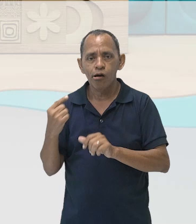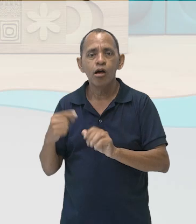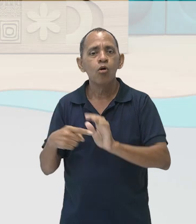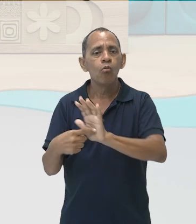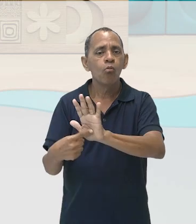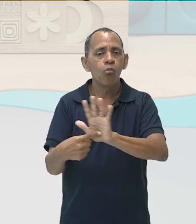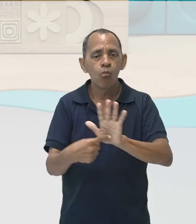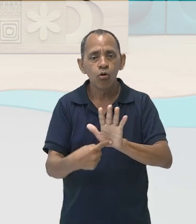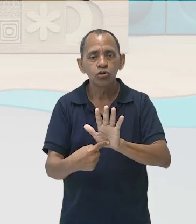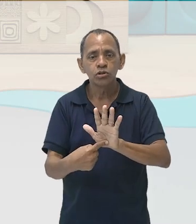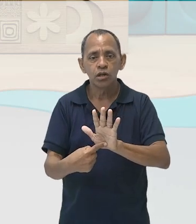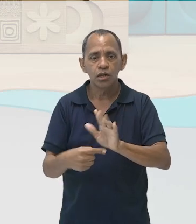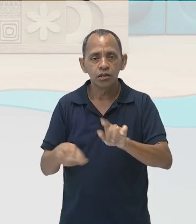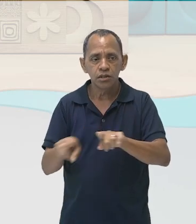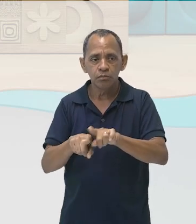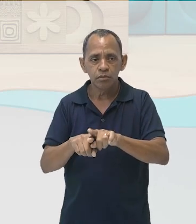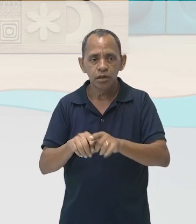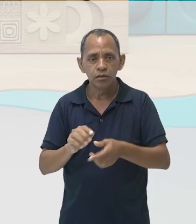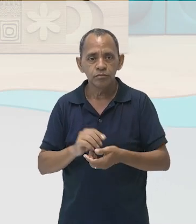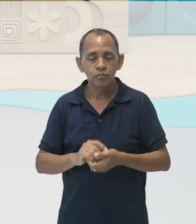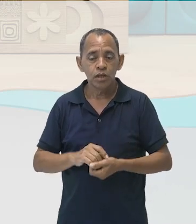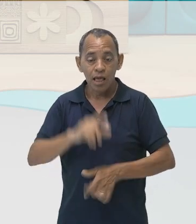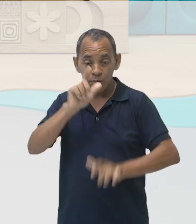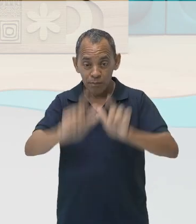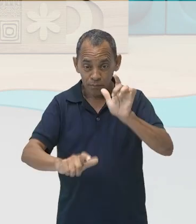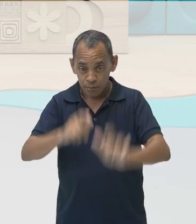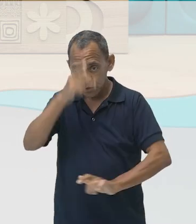iniciante, né, que é aquela pessoa que não tem ainda uma condição